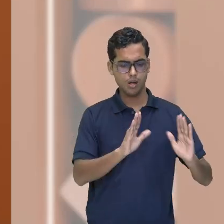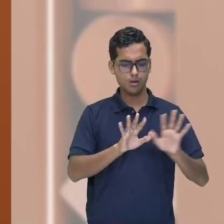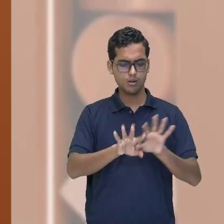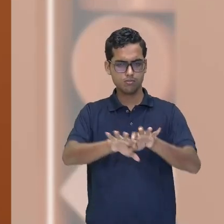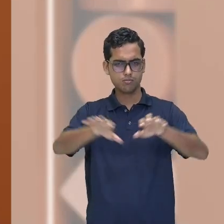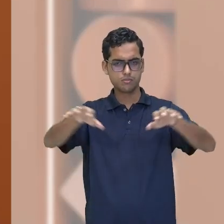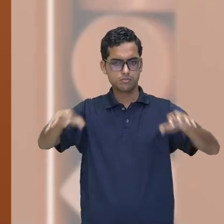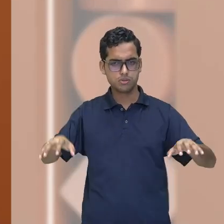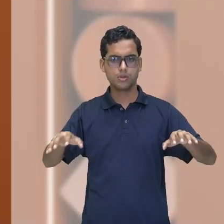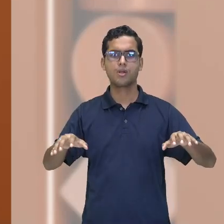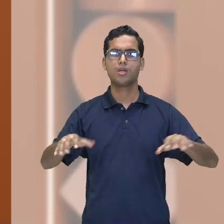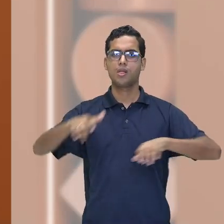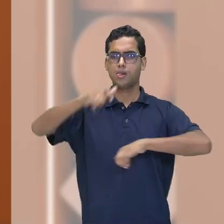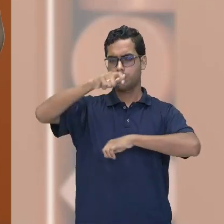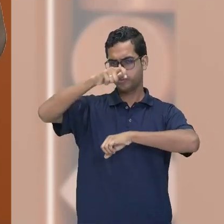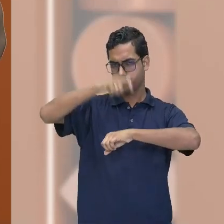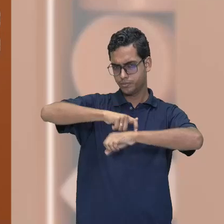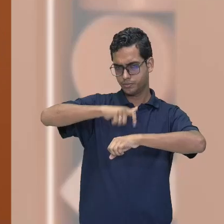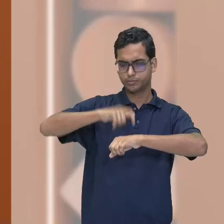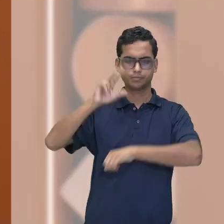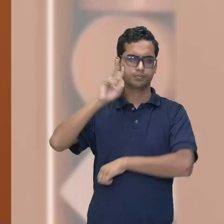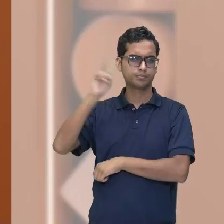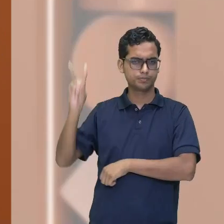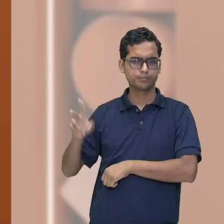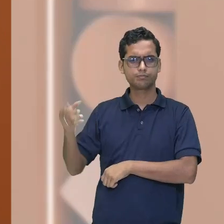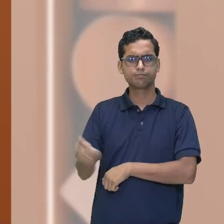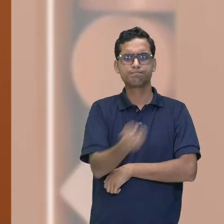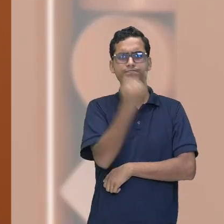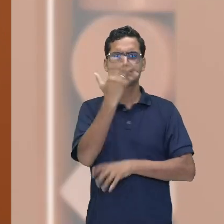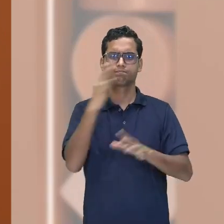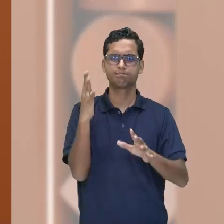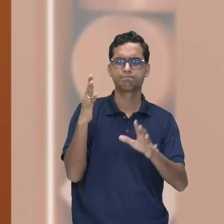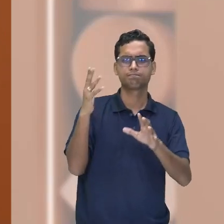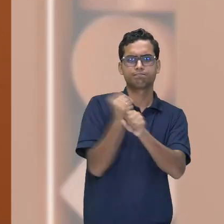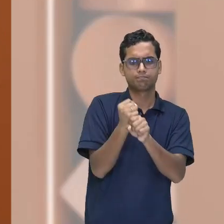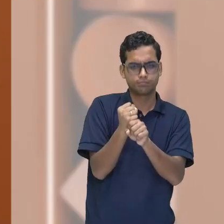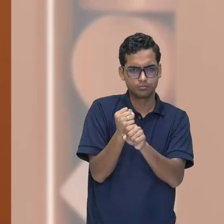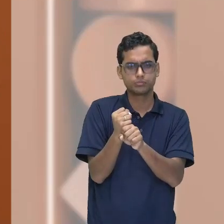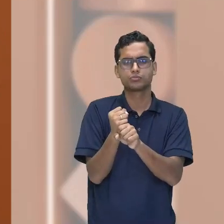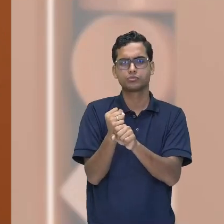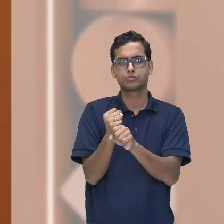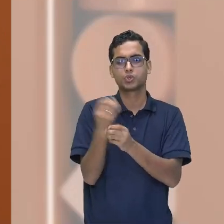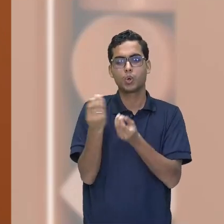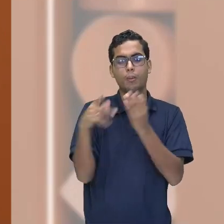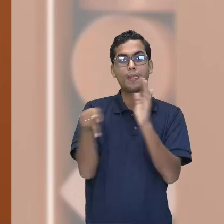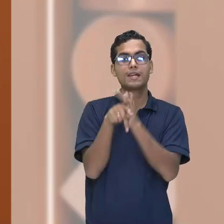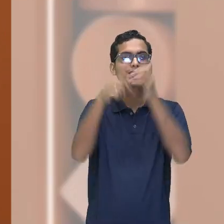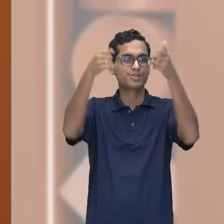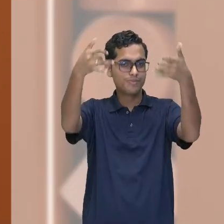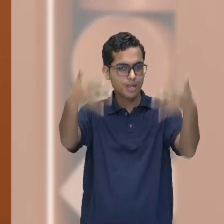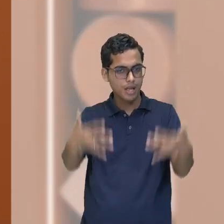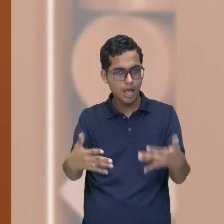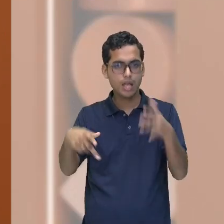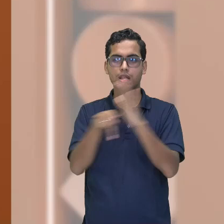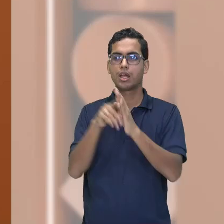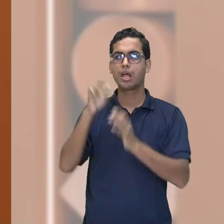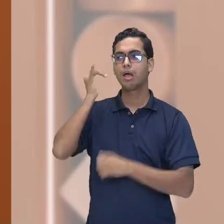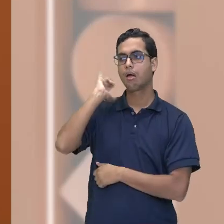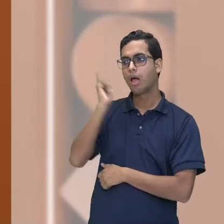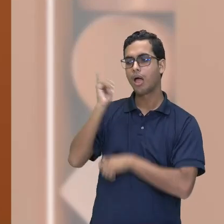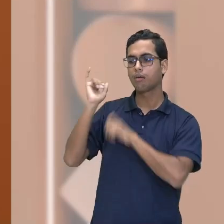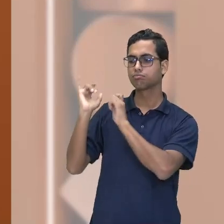tempo histórico dessa forma contada através dos eventos grandes que trazem essas grandes